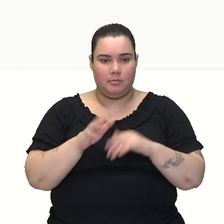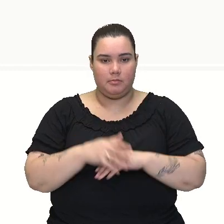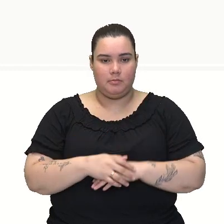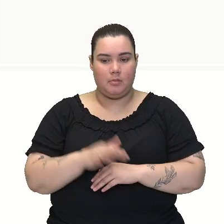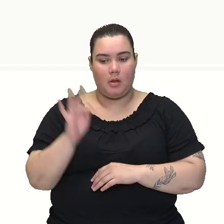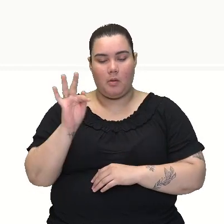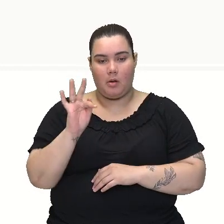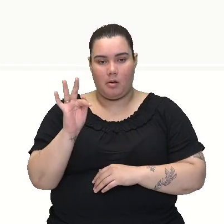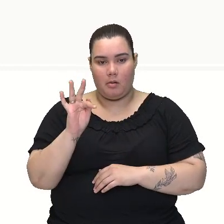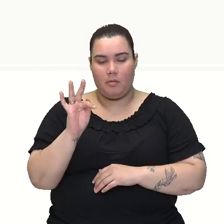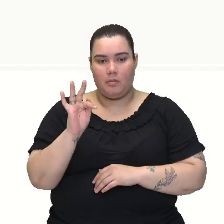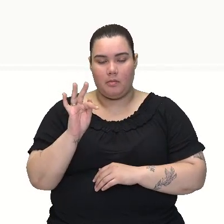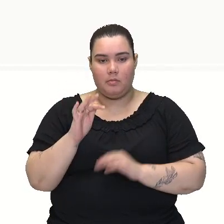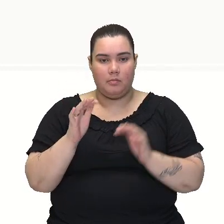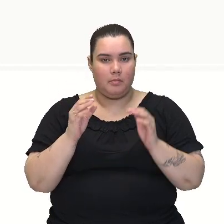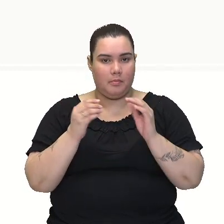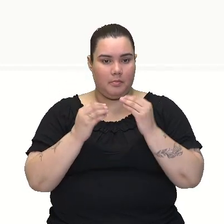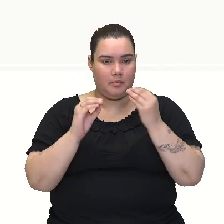de x